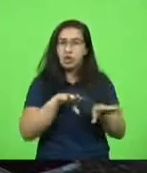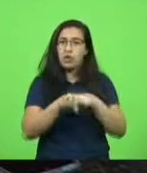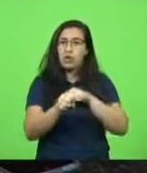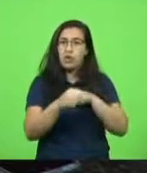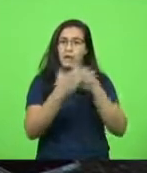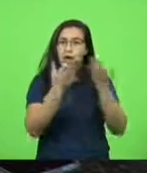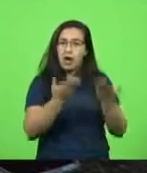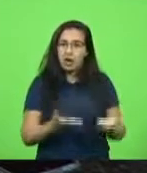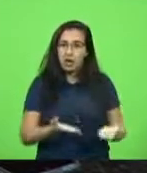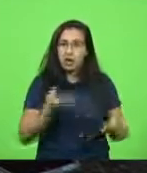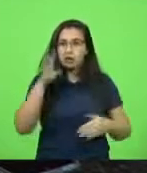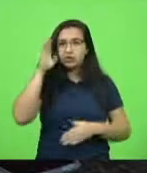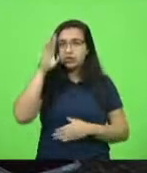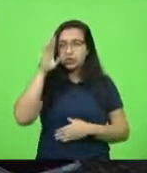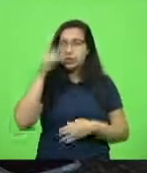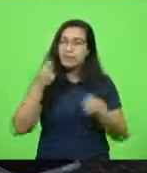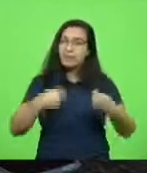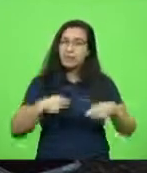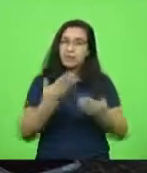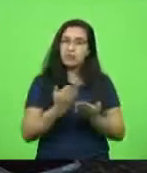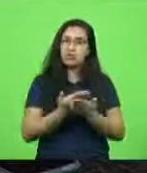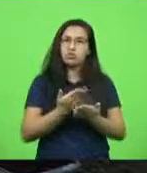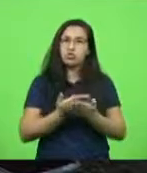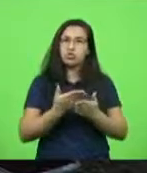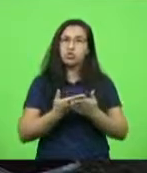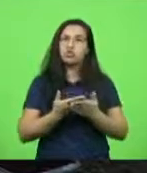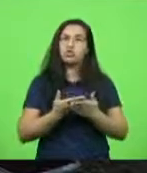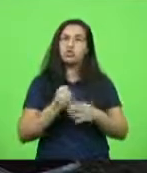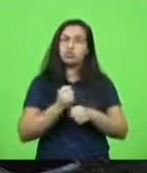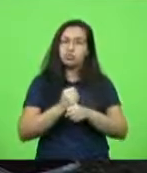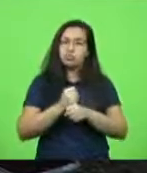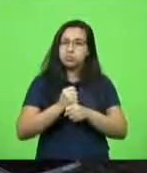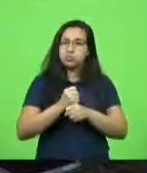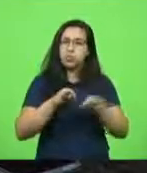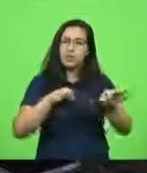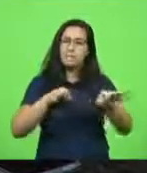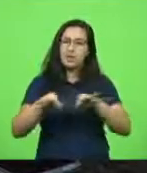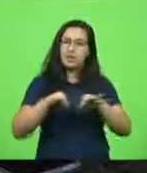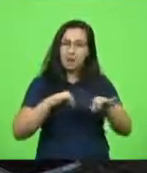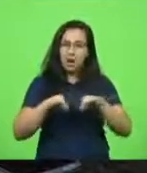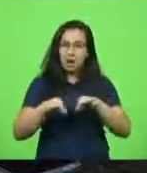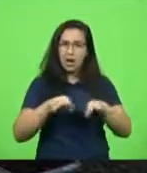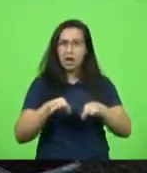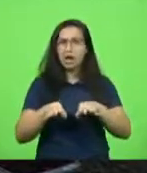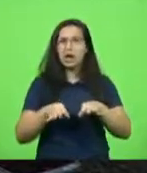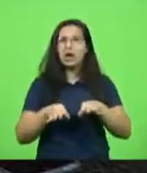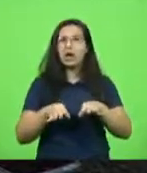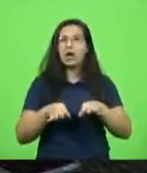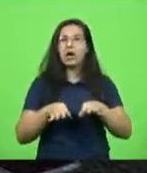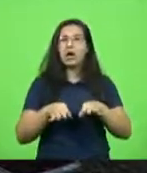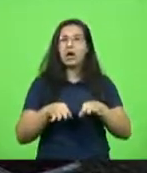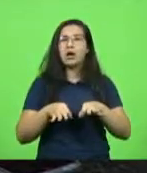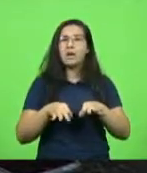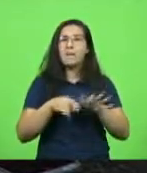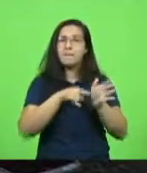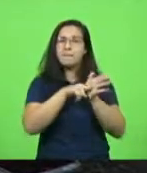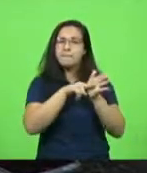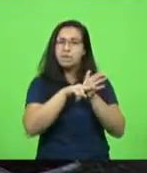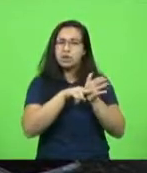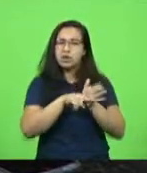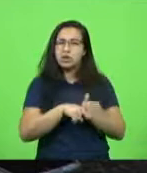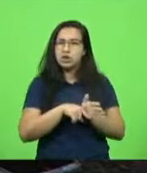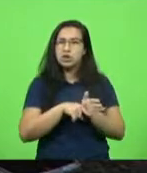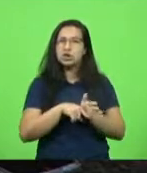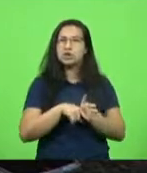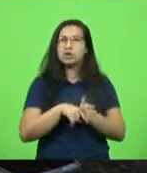estudo um planejamento muito grande uma preparação para recebê-los é necessário que se tenha levantamento de dados e